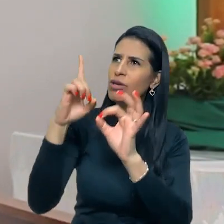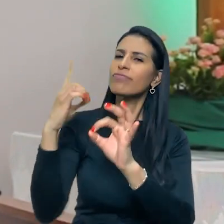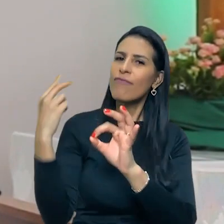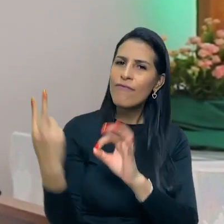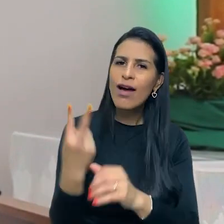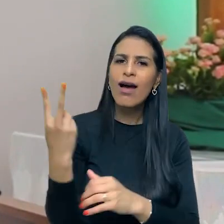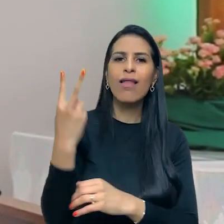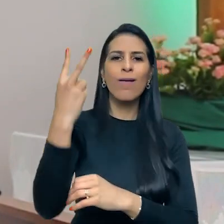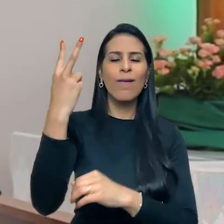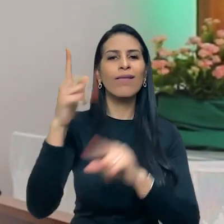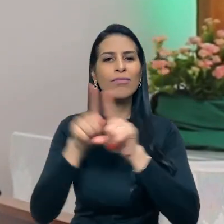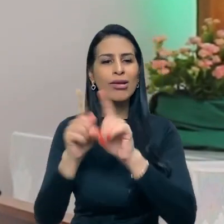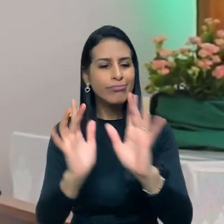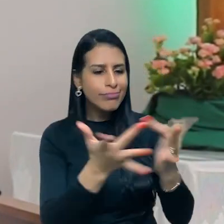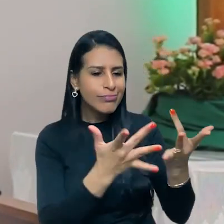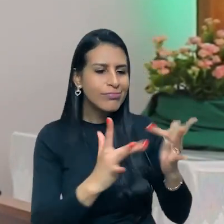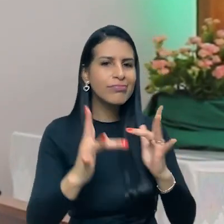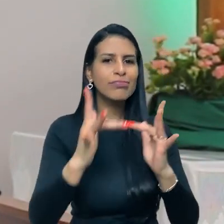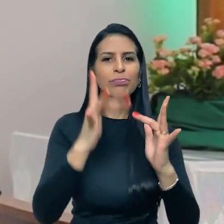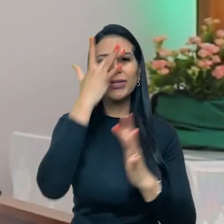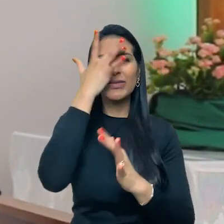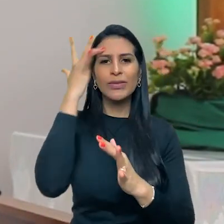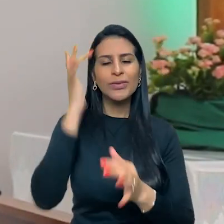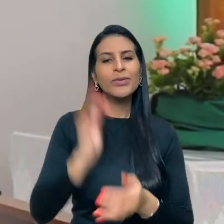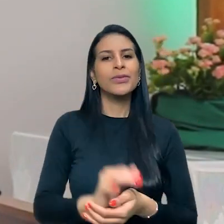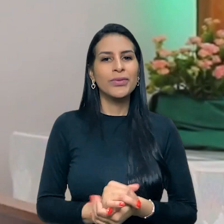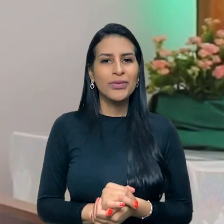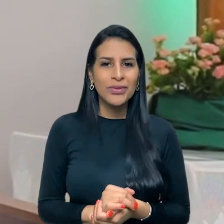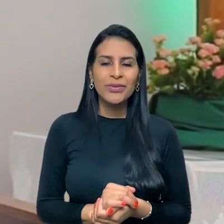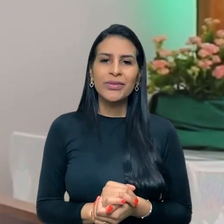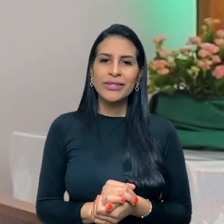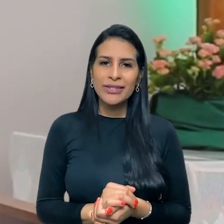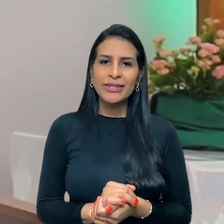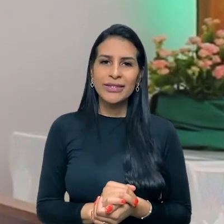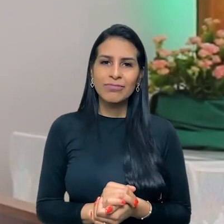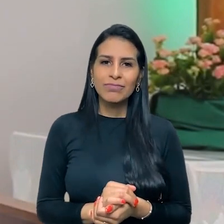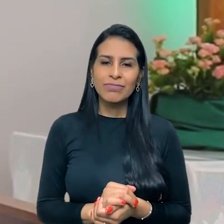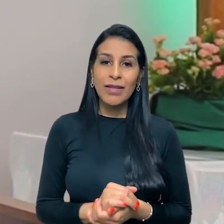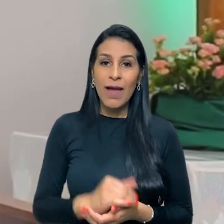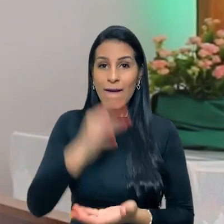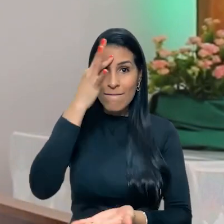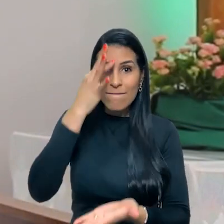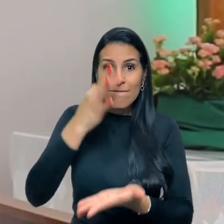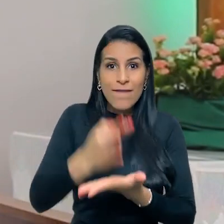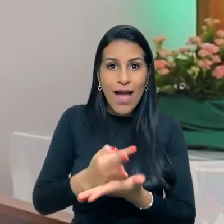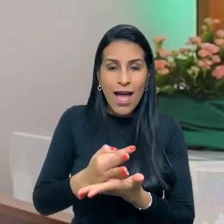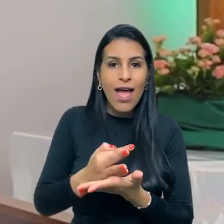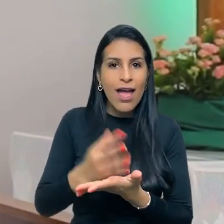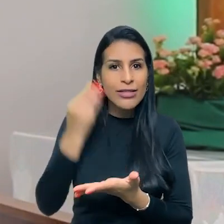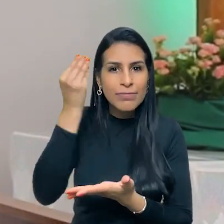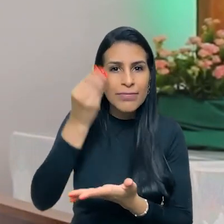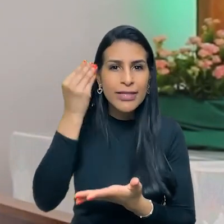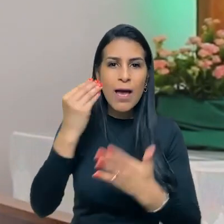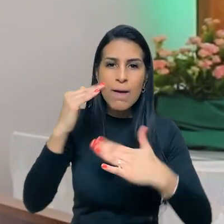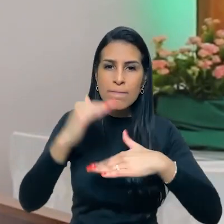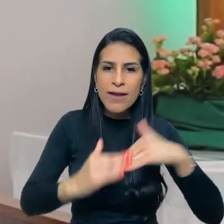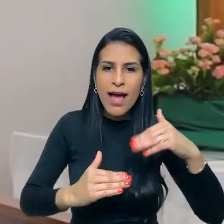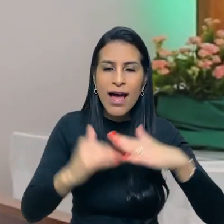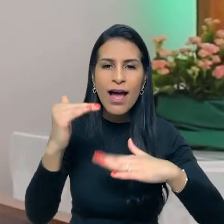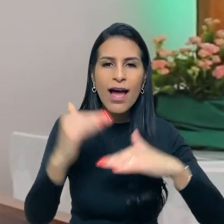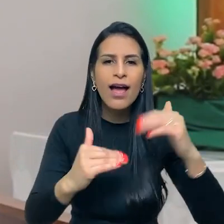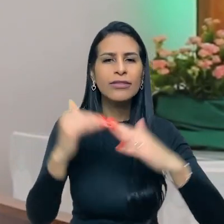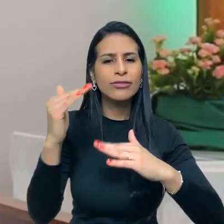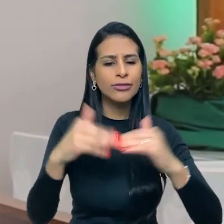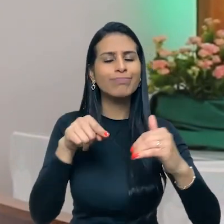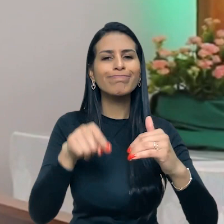Deus e com as pessoas em meio às oportunidades que temos. A vivência prática da fé certamente